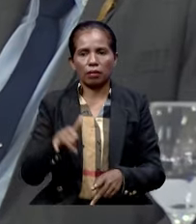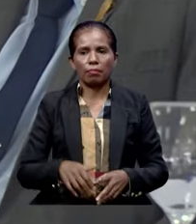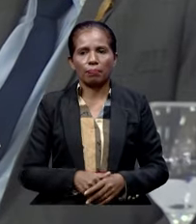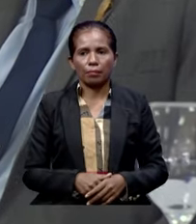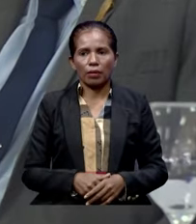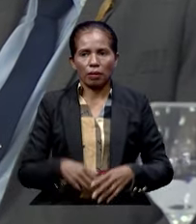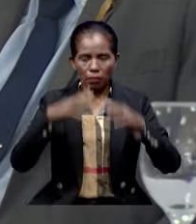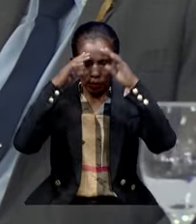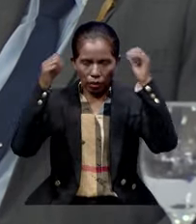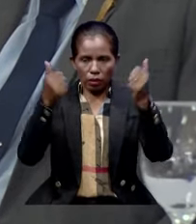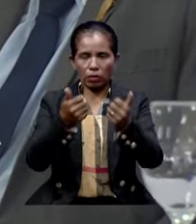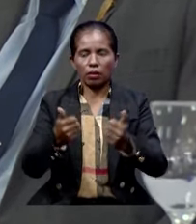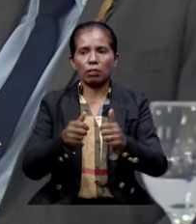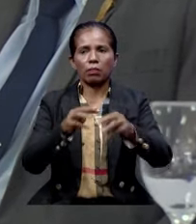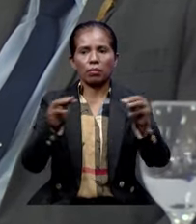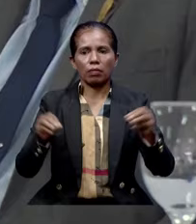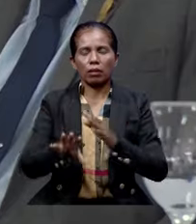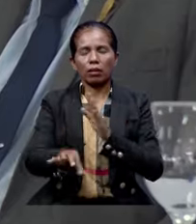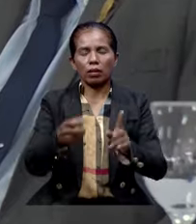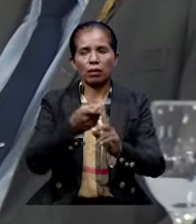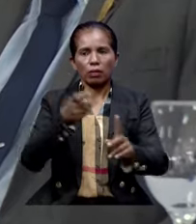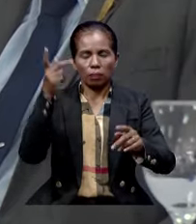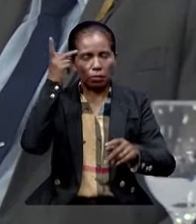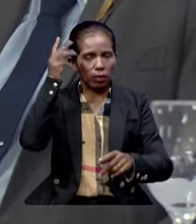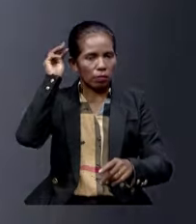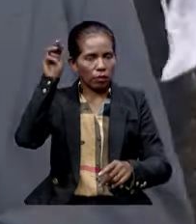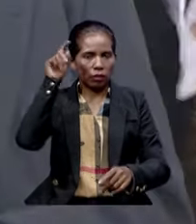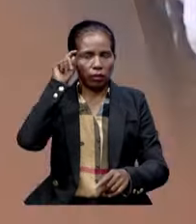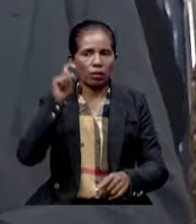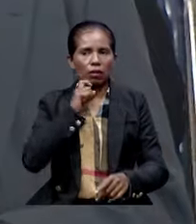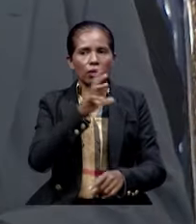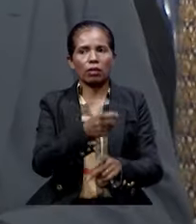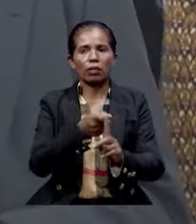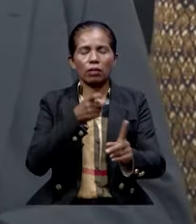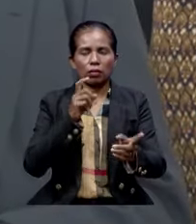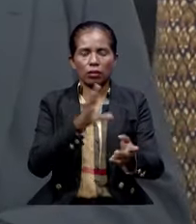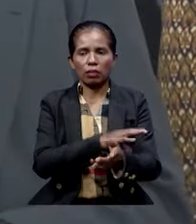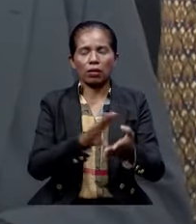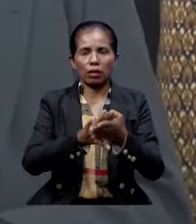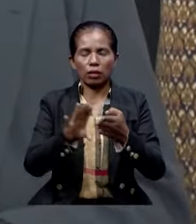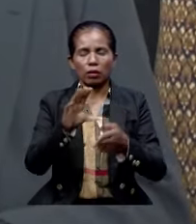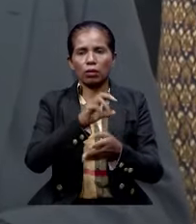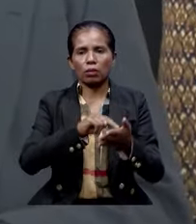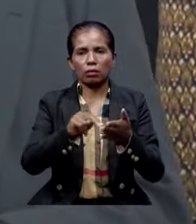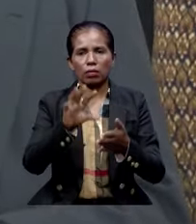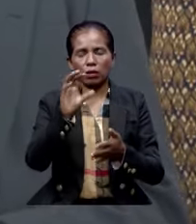Presidente da Autoridade Municipal Armeira, nomeado russo primeiro-ministro, Kairala Sarana Guzmão, li russo despacho número